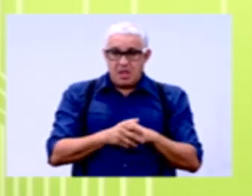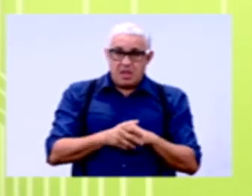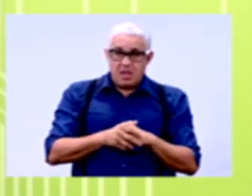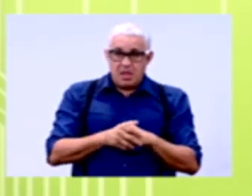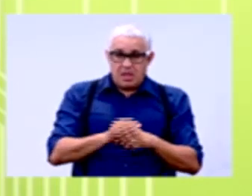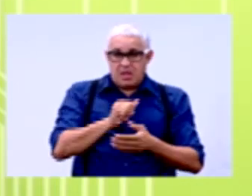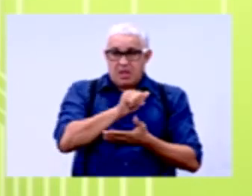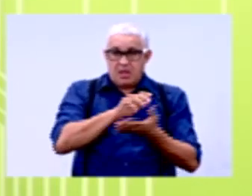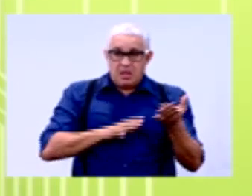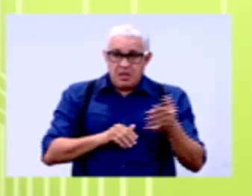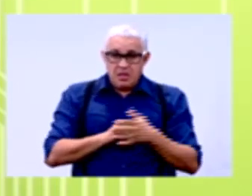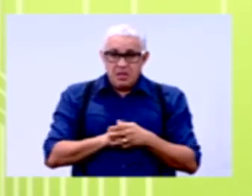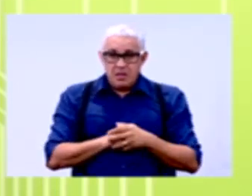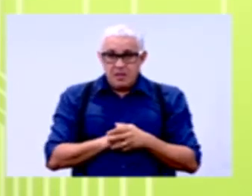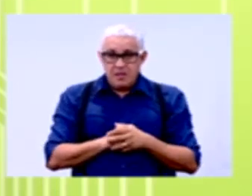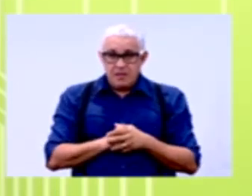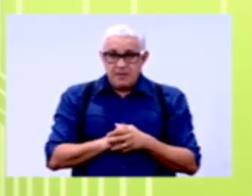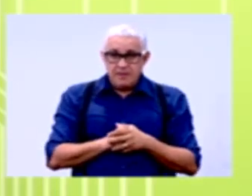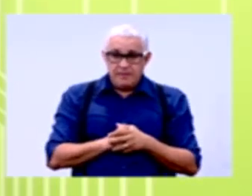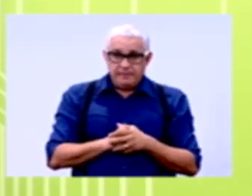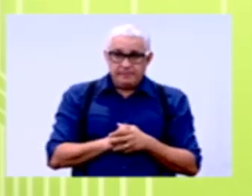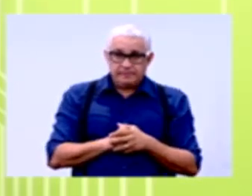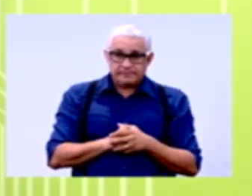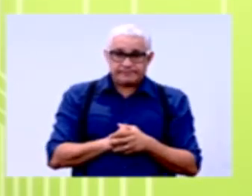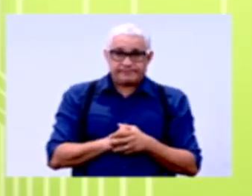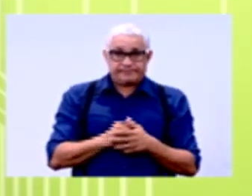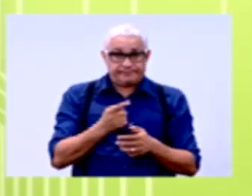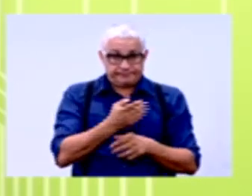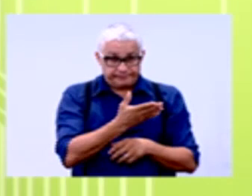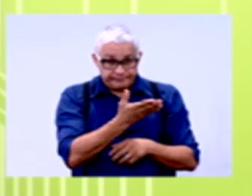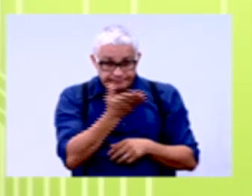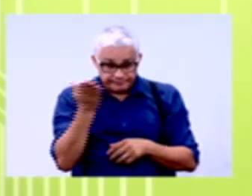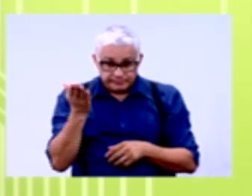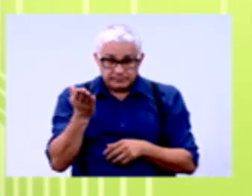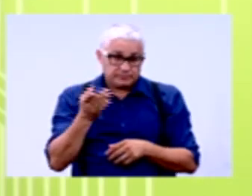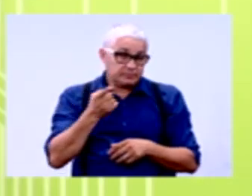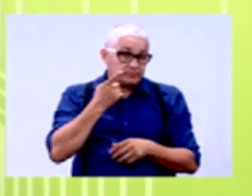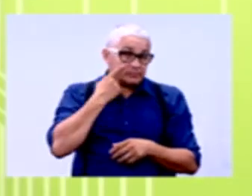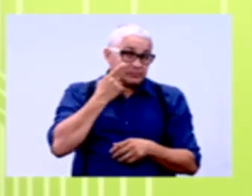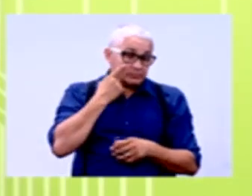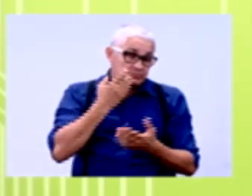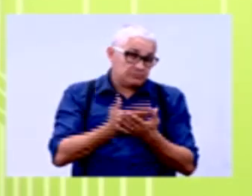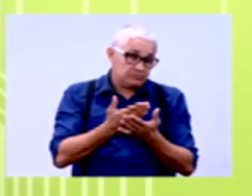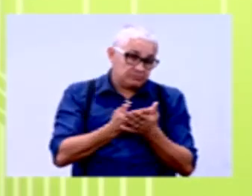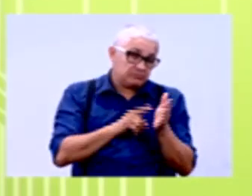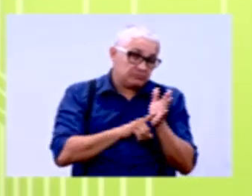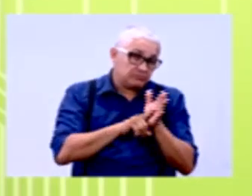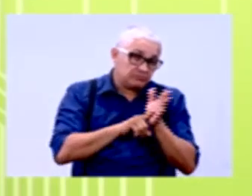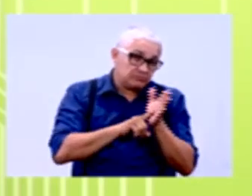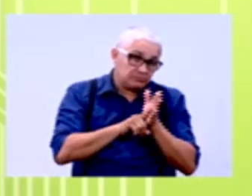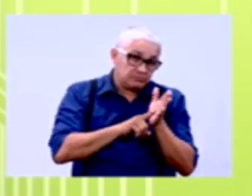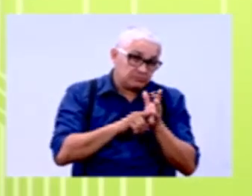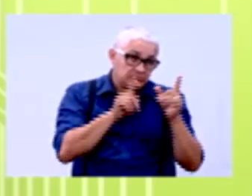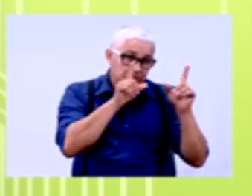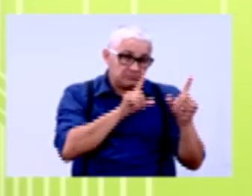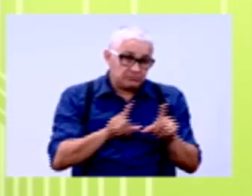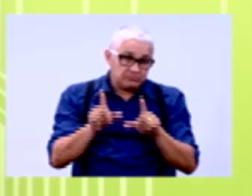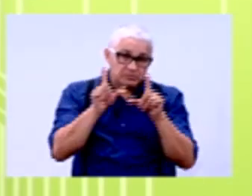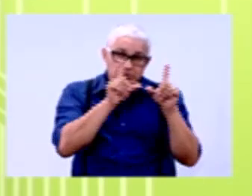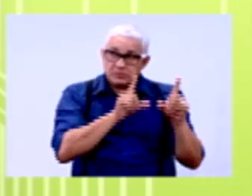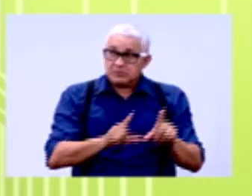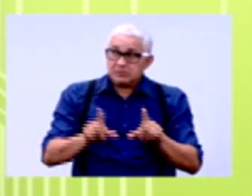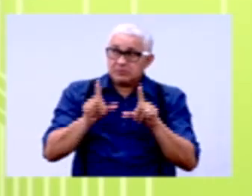das atividades aí, é vocês darem uma olhada aí na questão nos slides,